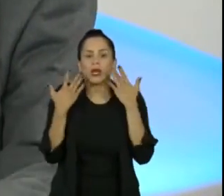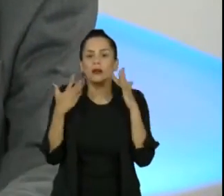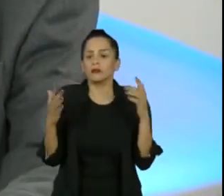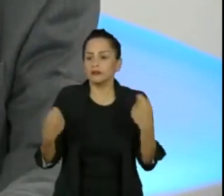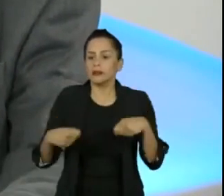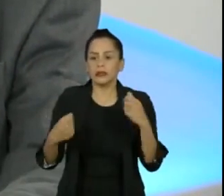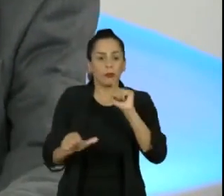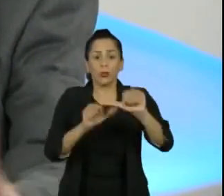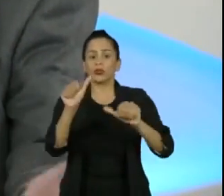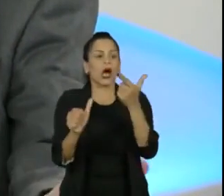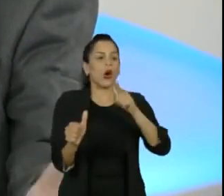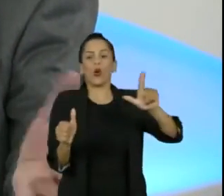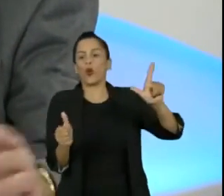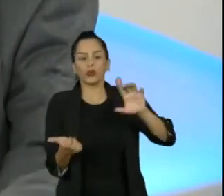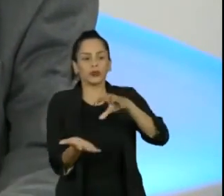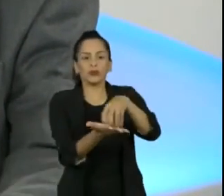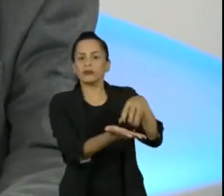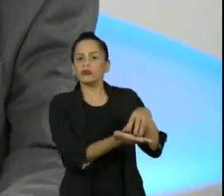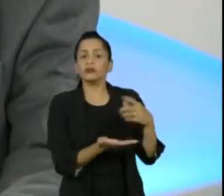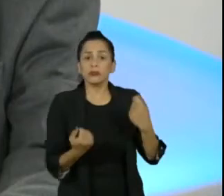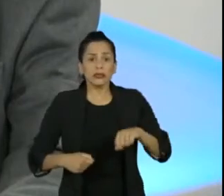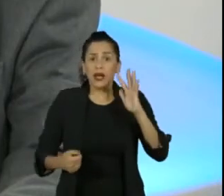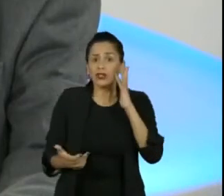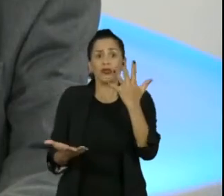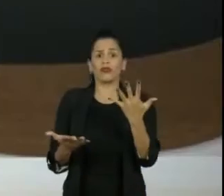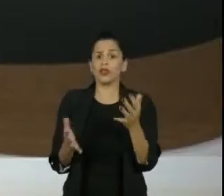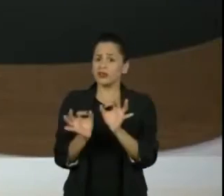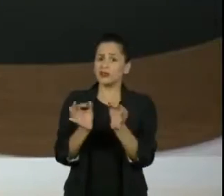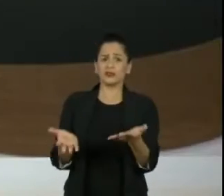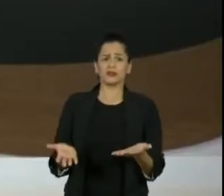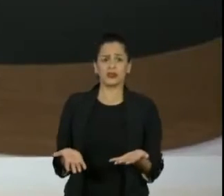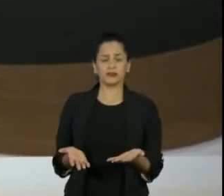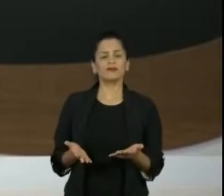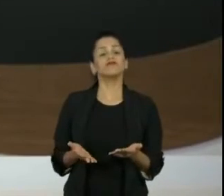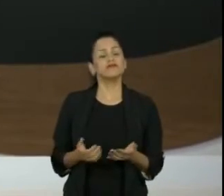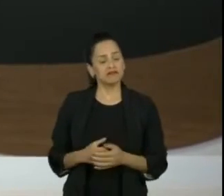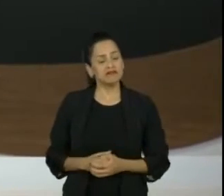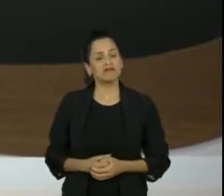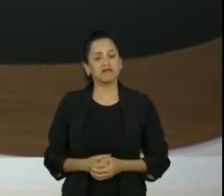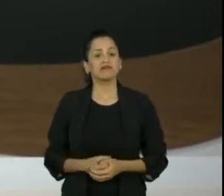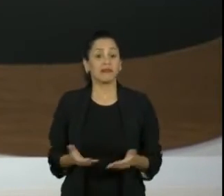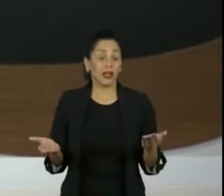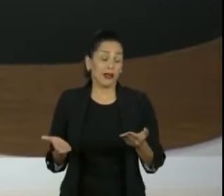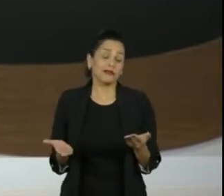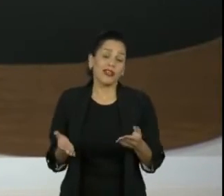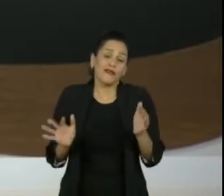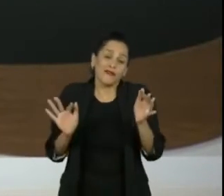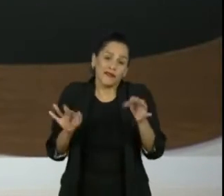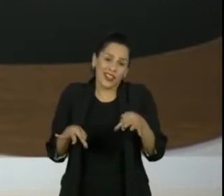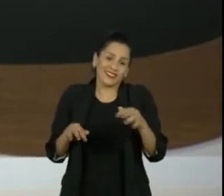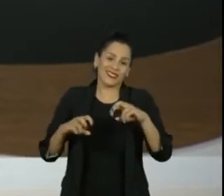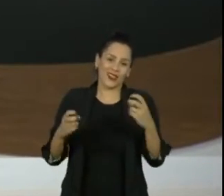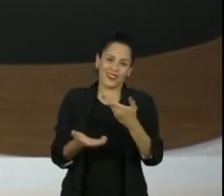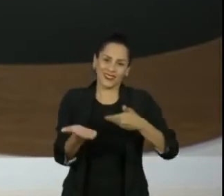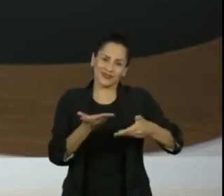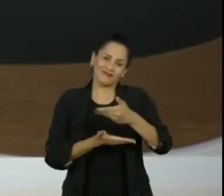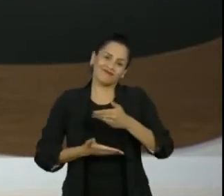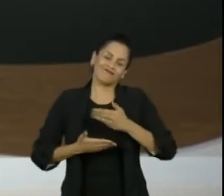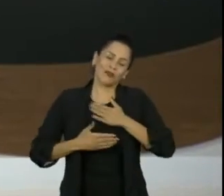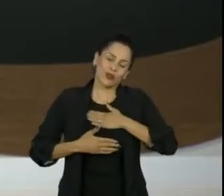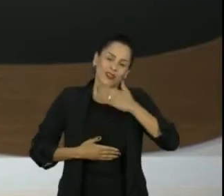resolver. É simples. Certo. Bom, com isso nós chegamos ao fim deste Roda Viva. Gostaria de